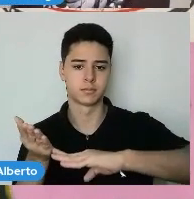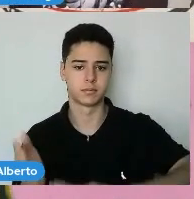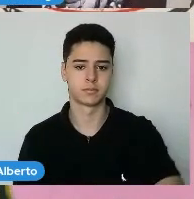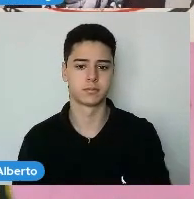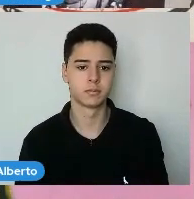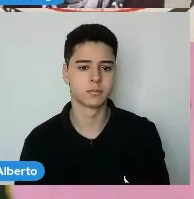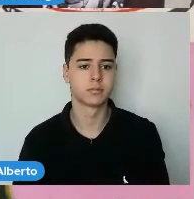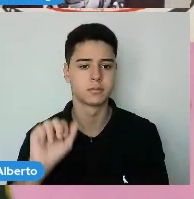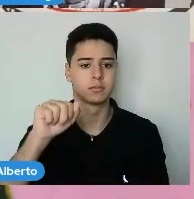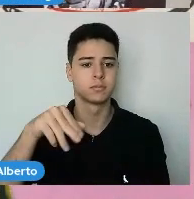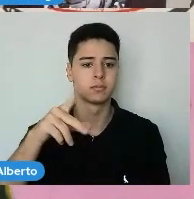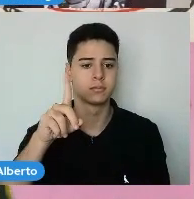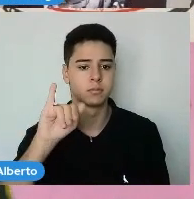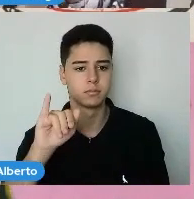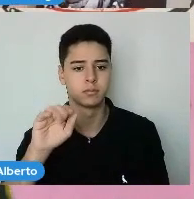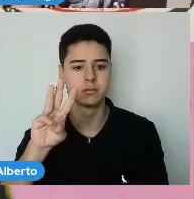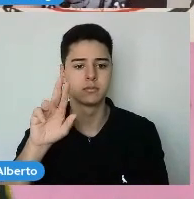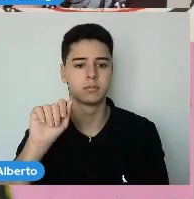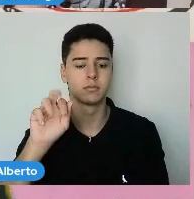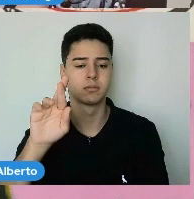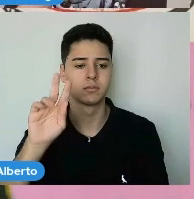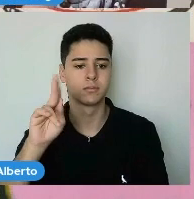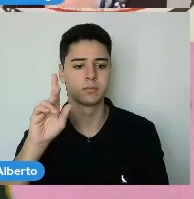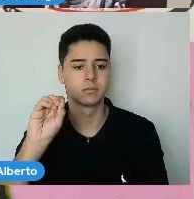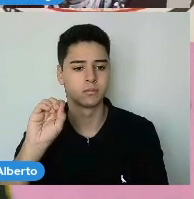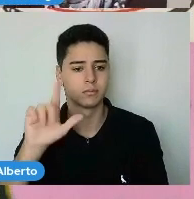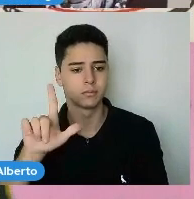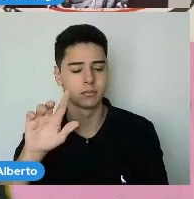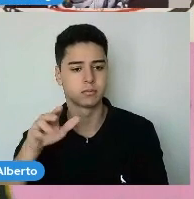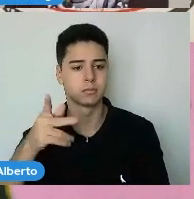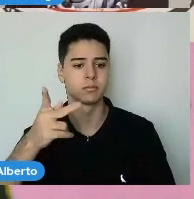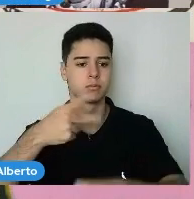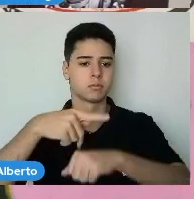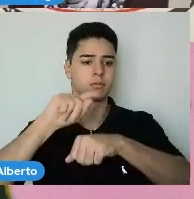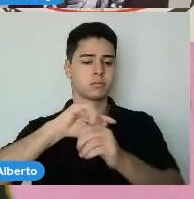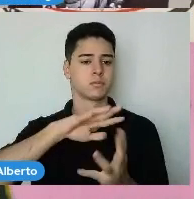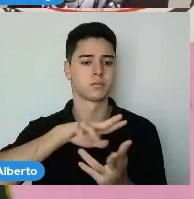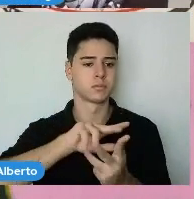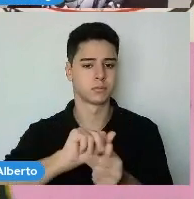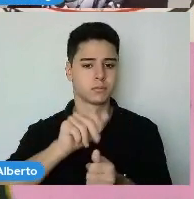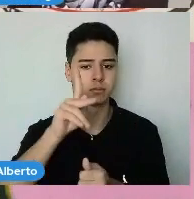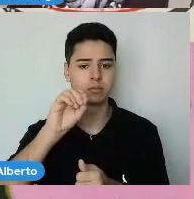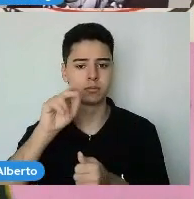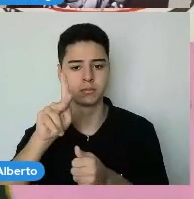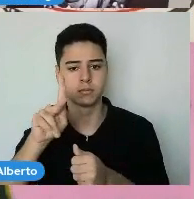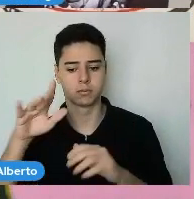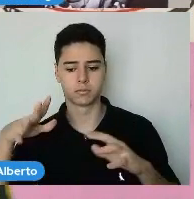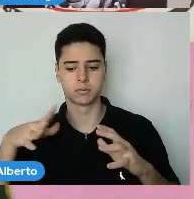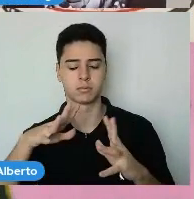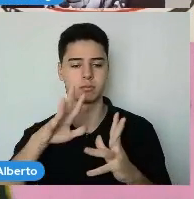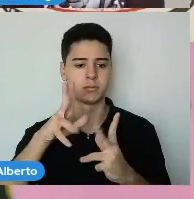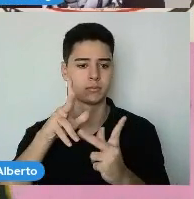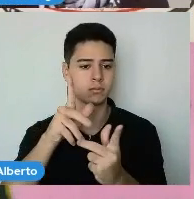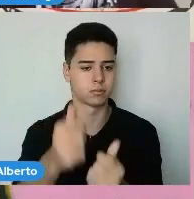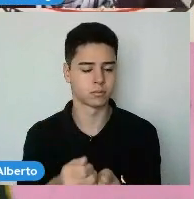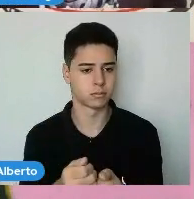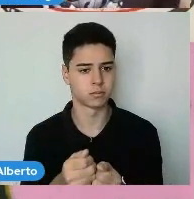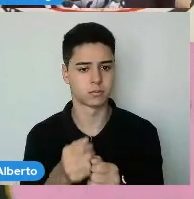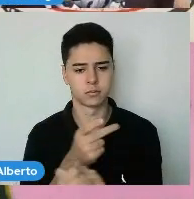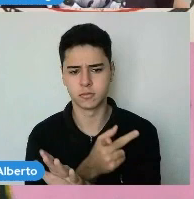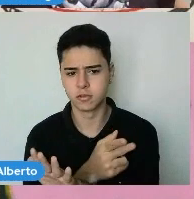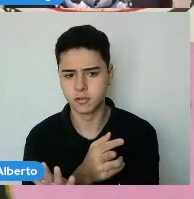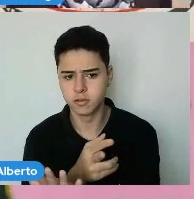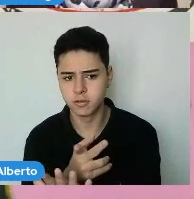Warhol, que é o ícone, né, internacional da pop art. Ele é um multiartista, né? Um